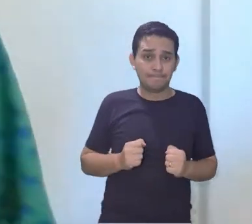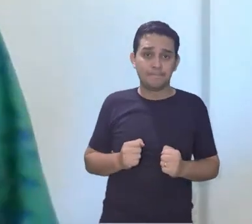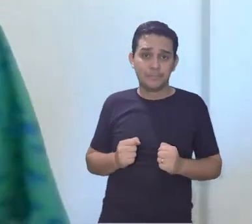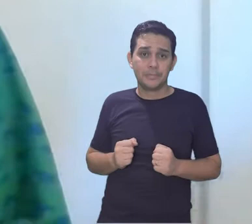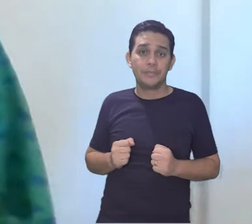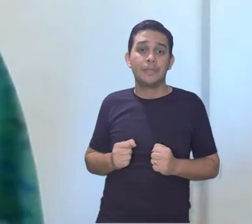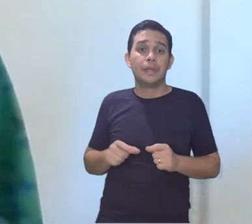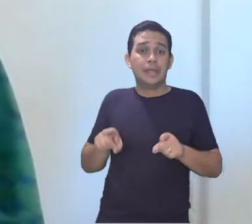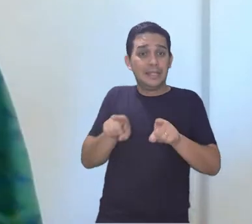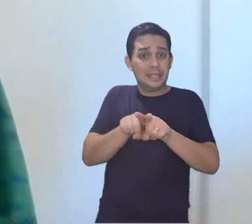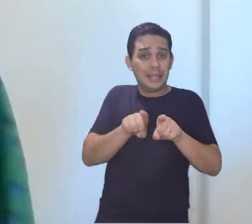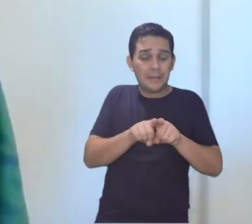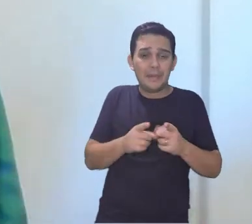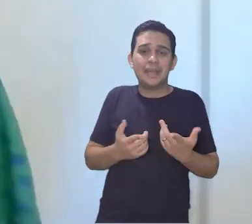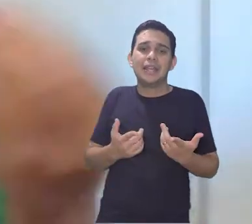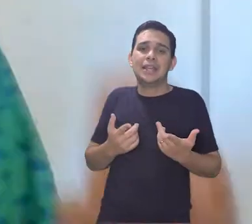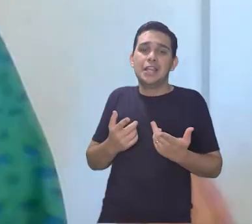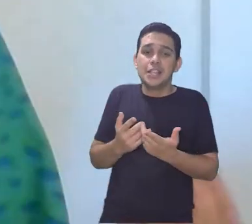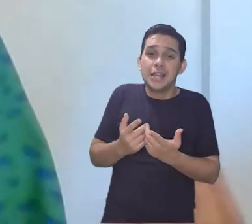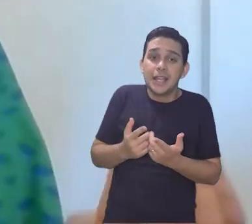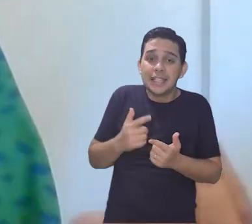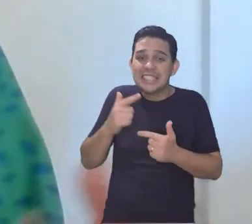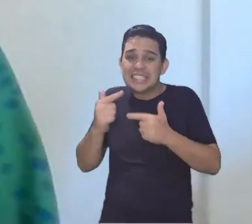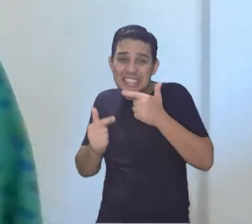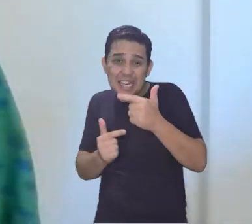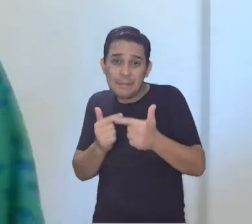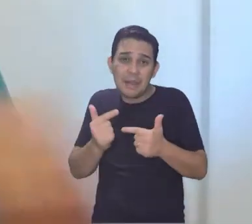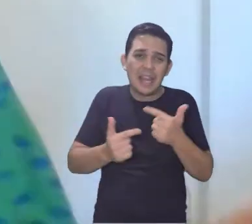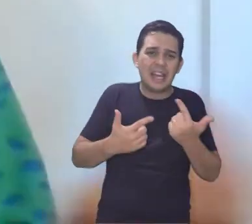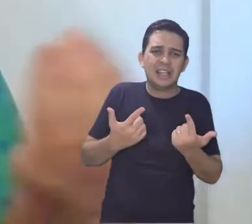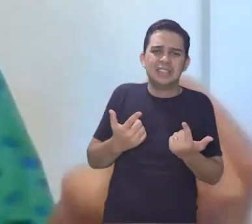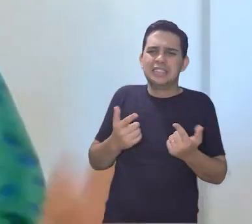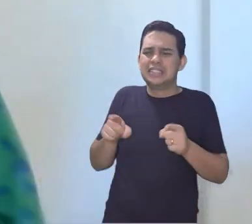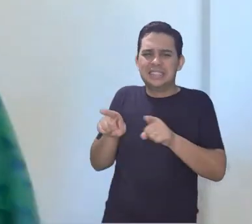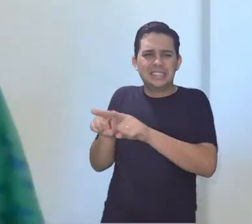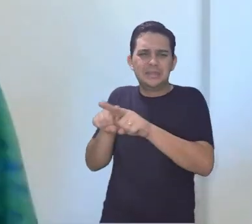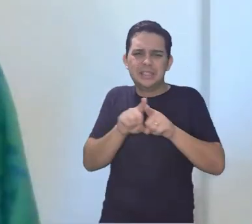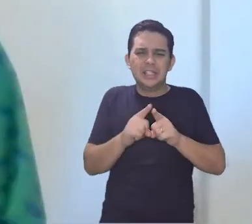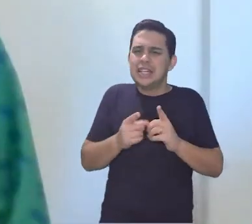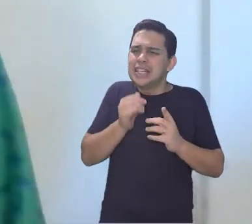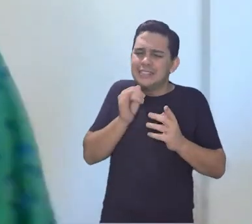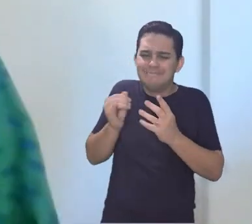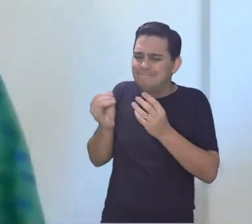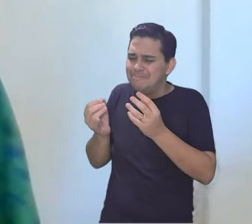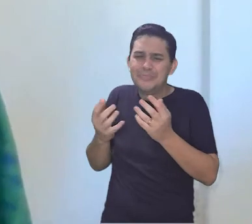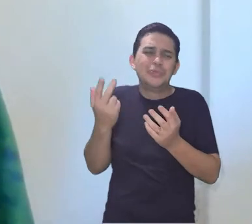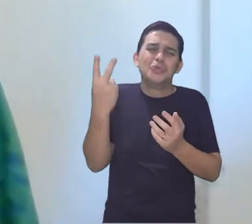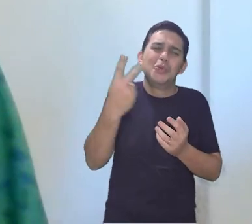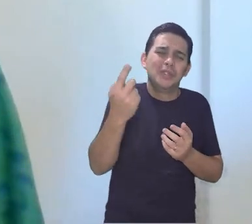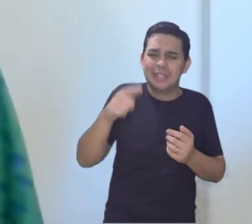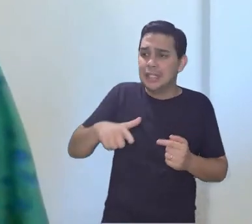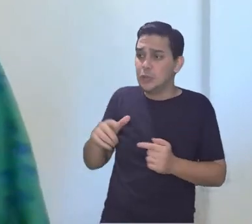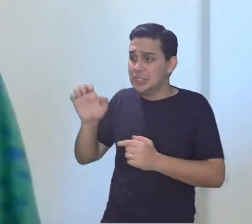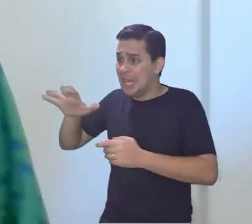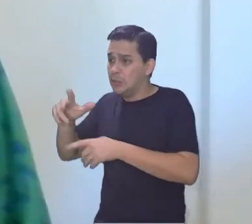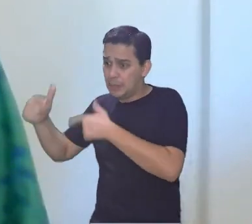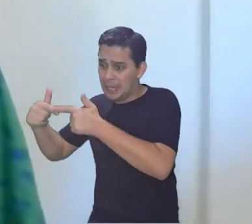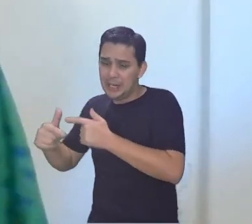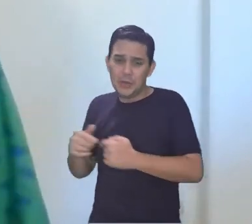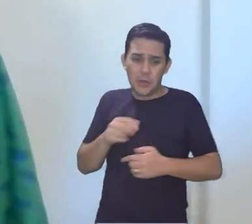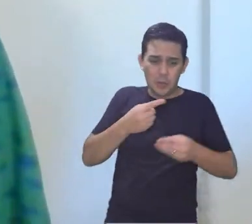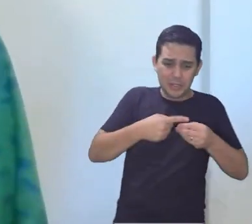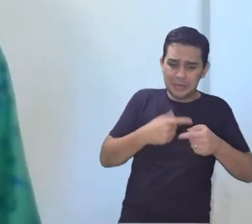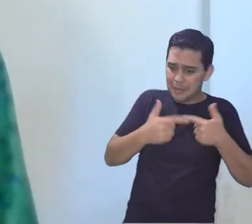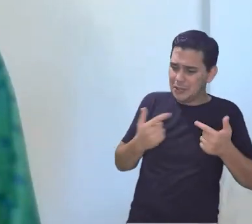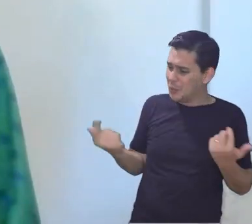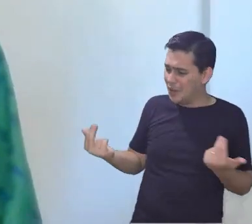a possibilidade de retrabalho entre as equipes, porque existe uma equipe do município e outra do Estado fazendo a mesma coisa, mas o mais grave é a